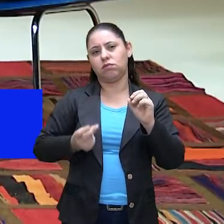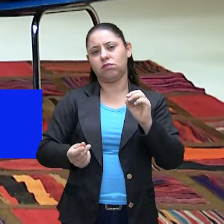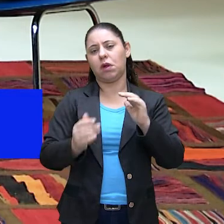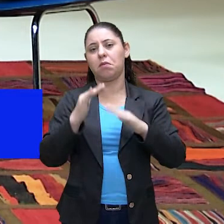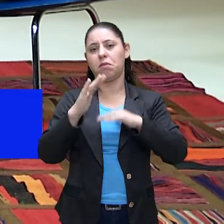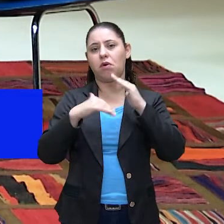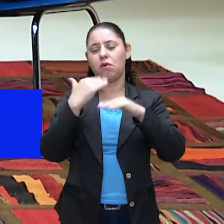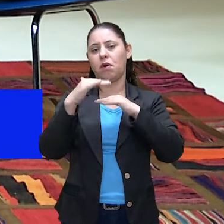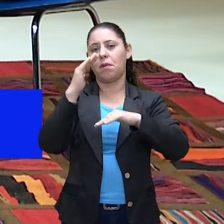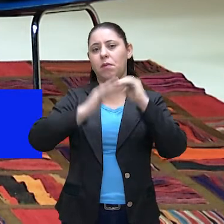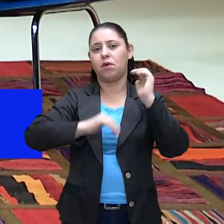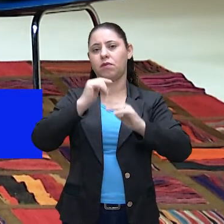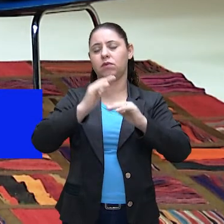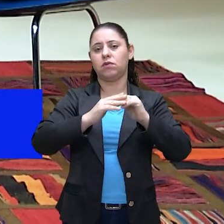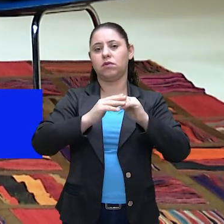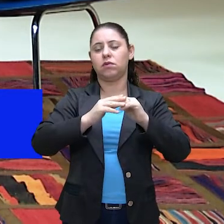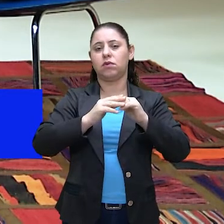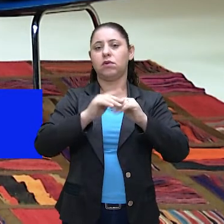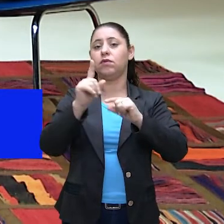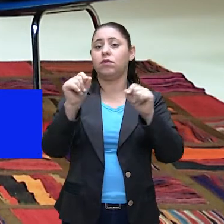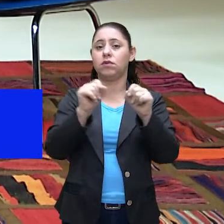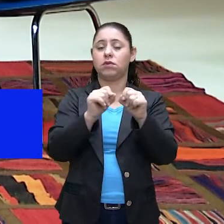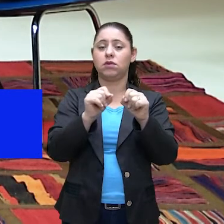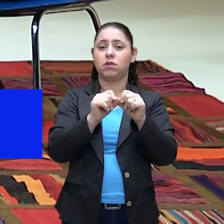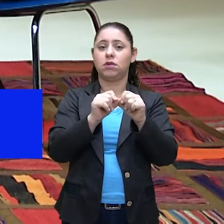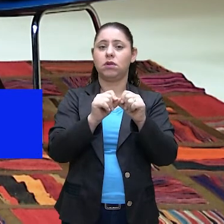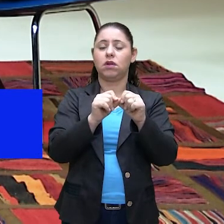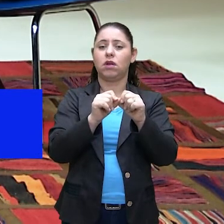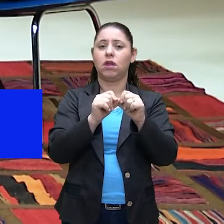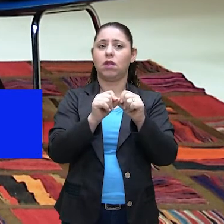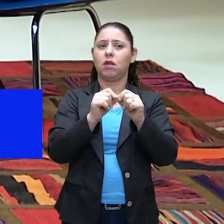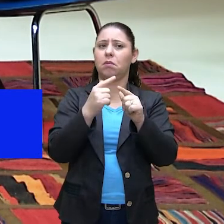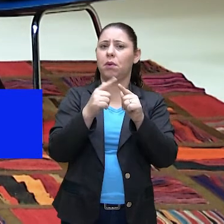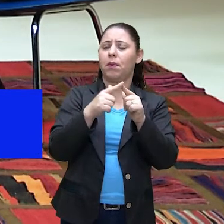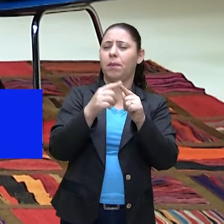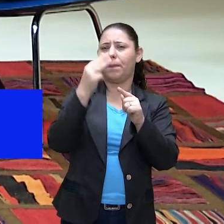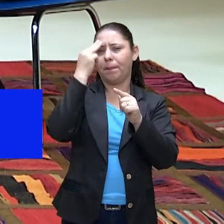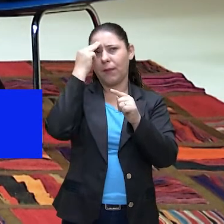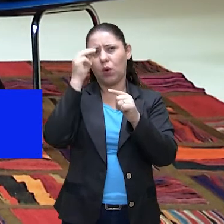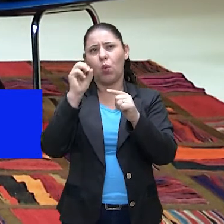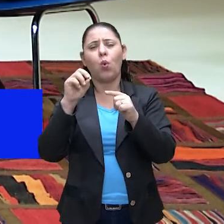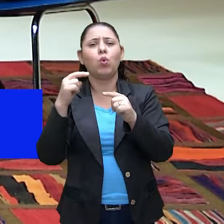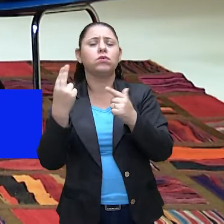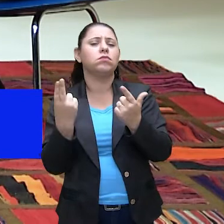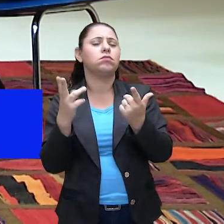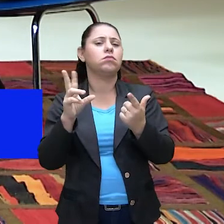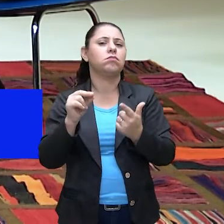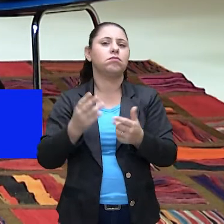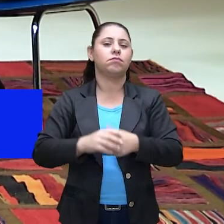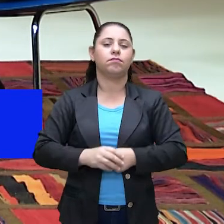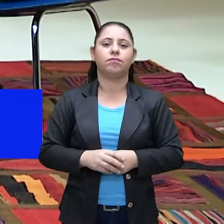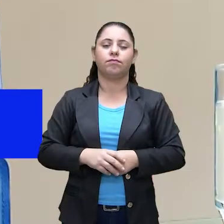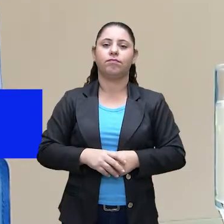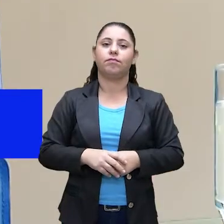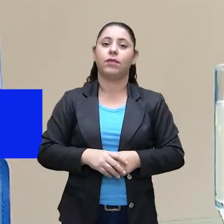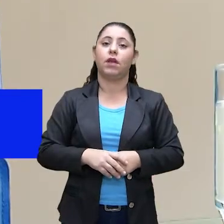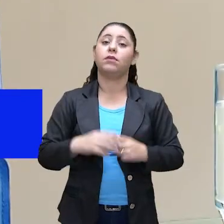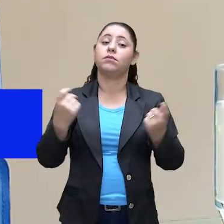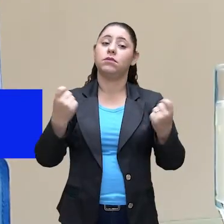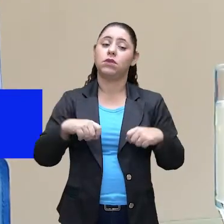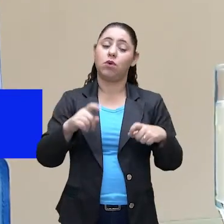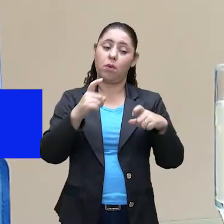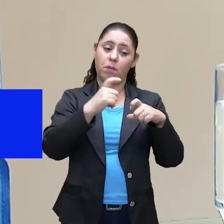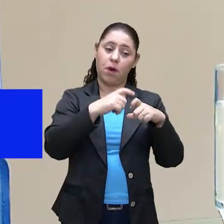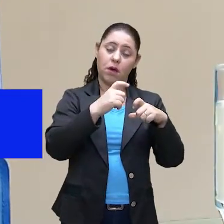pode continuar desenvolvendo profissionalmente a mesma atividade que ele exercia, mexe nesse campo da memória ou não? Geralmente,